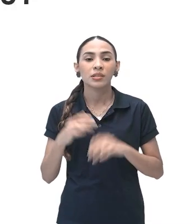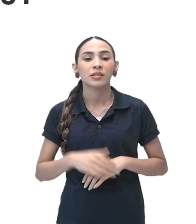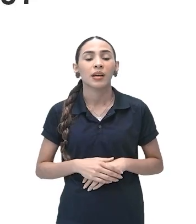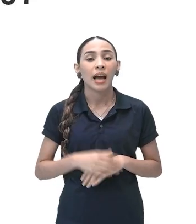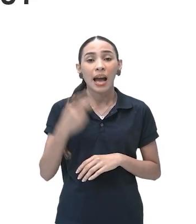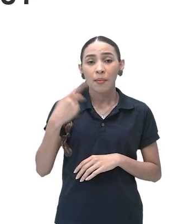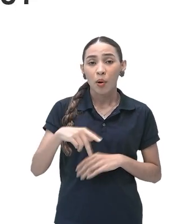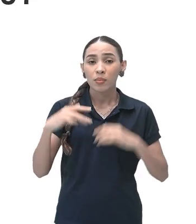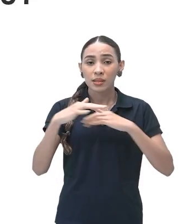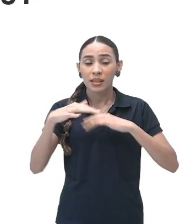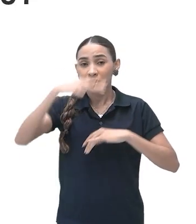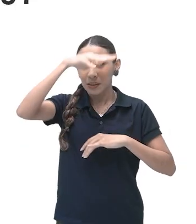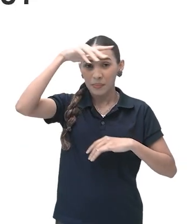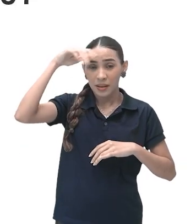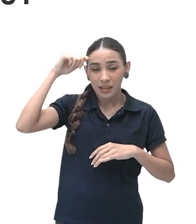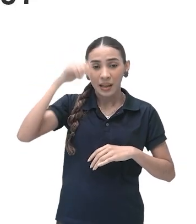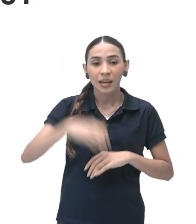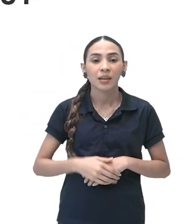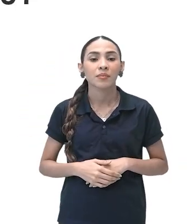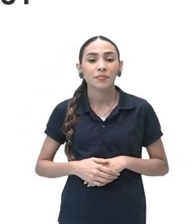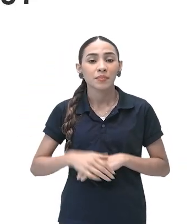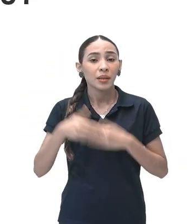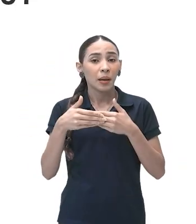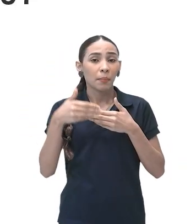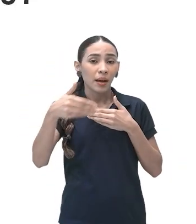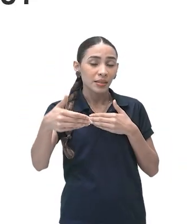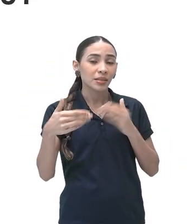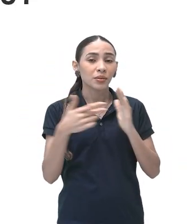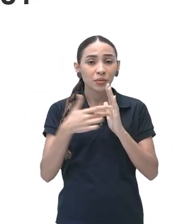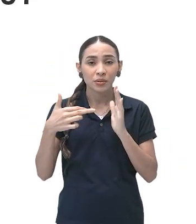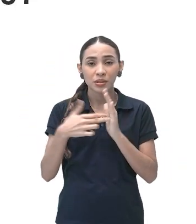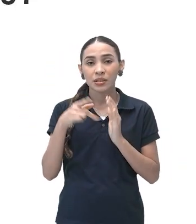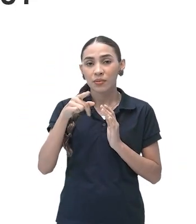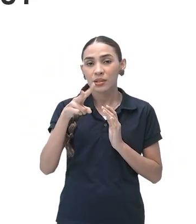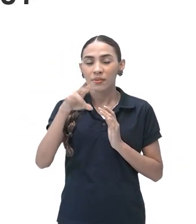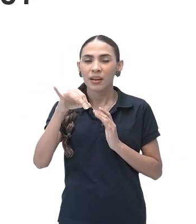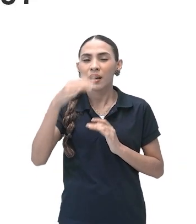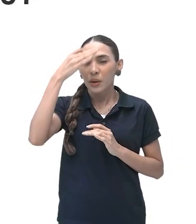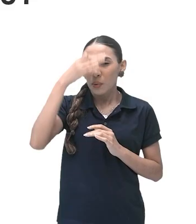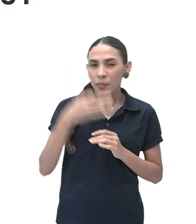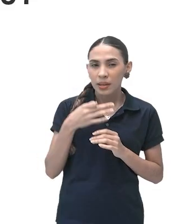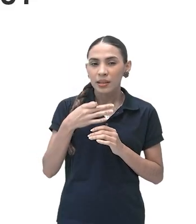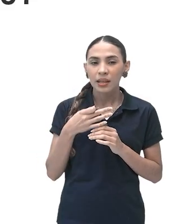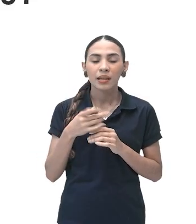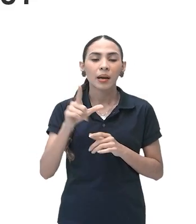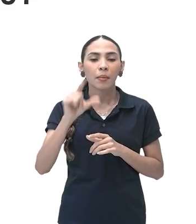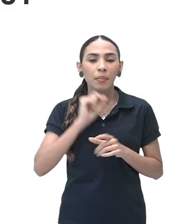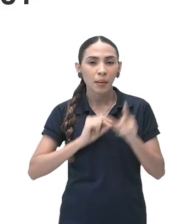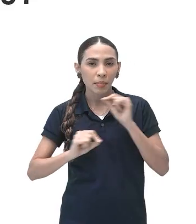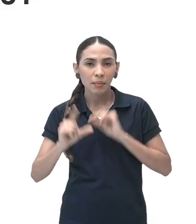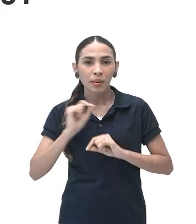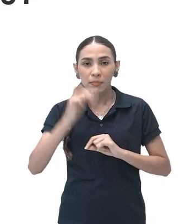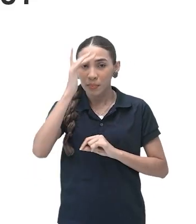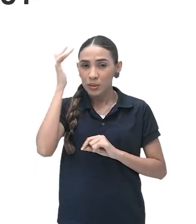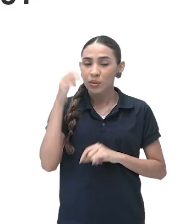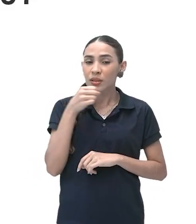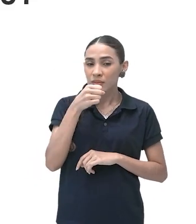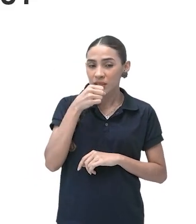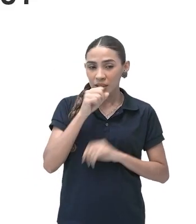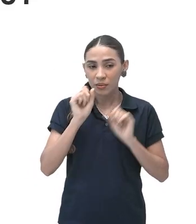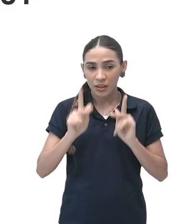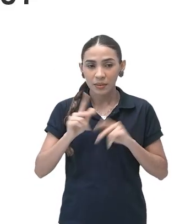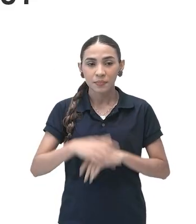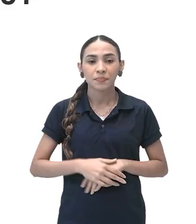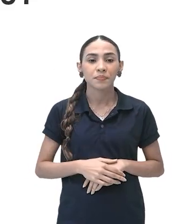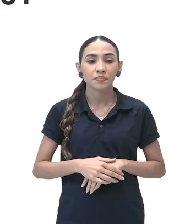cidade de Manaus em um jornal local. E a partir dessa notícia, vocês vão compreender a seleção da entrevistada, tá bom? Então, olhem